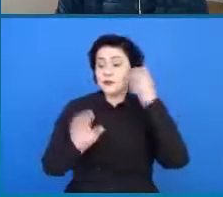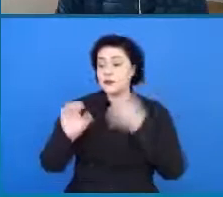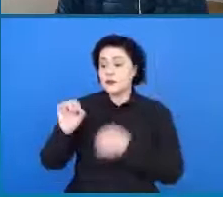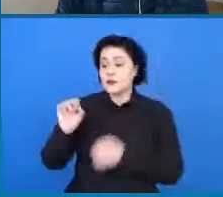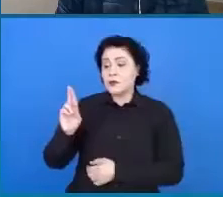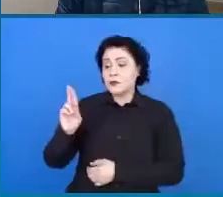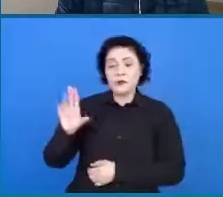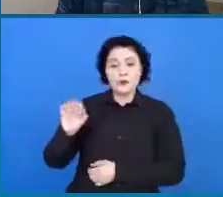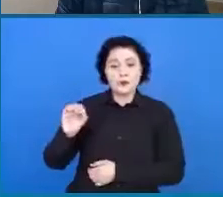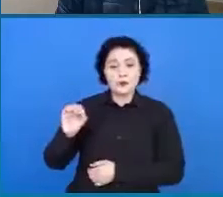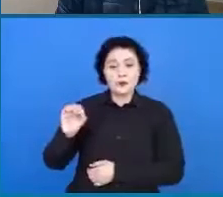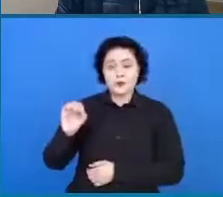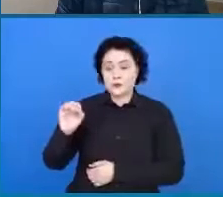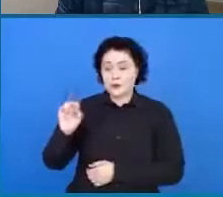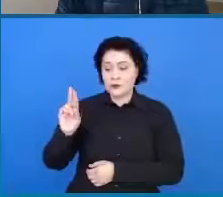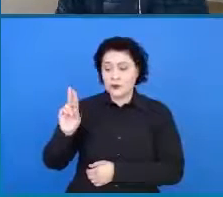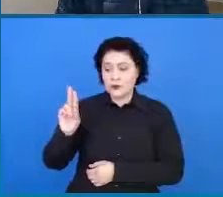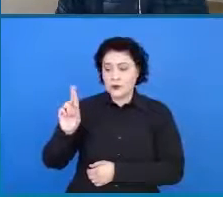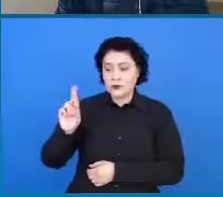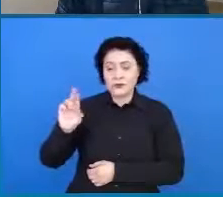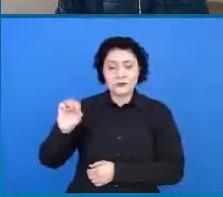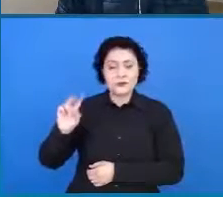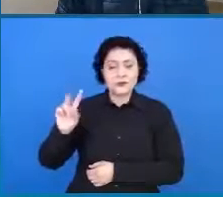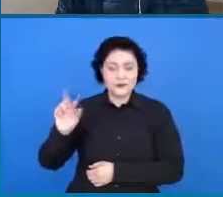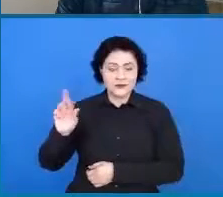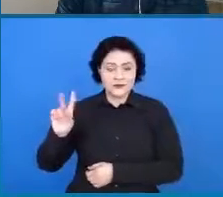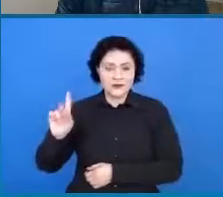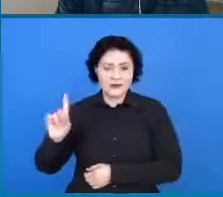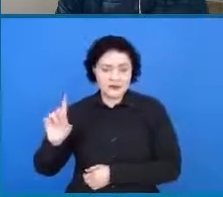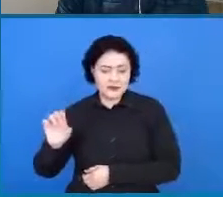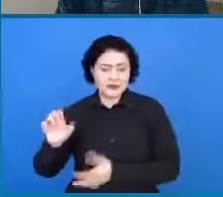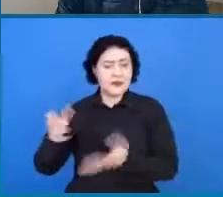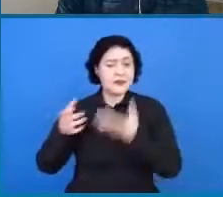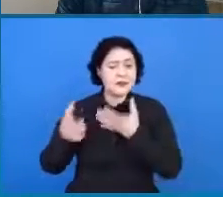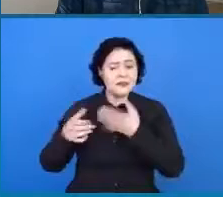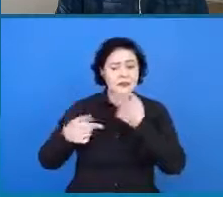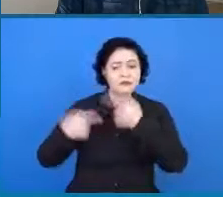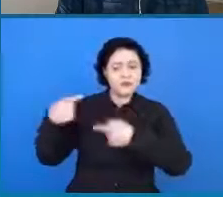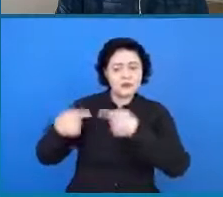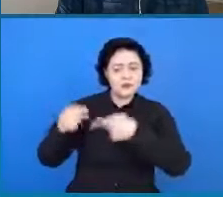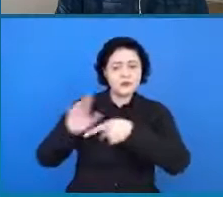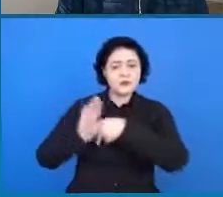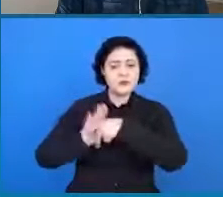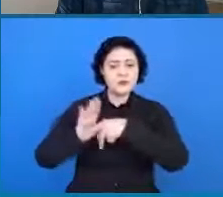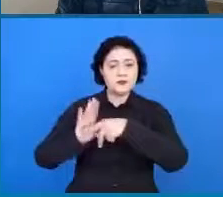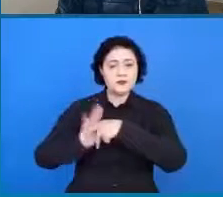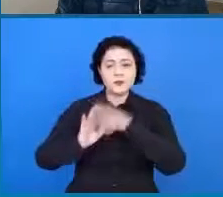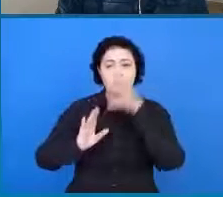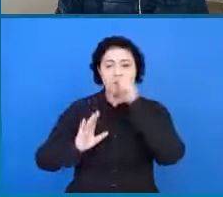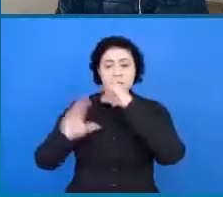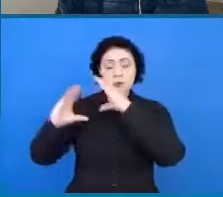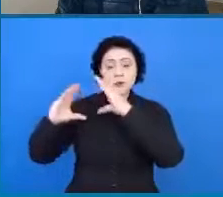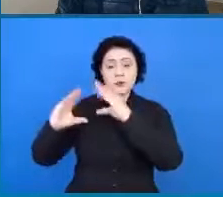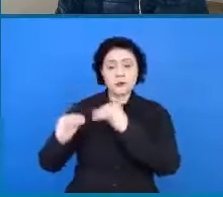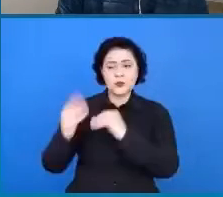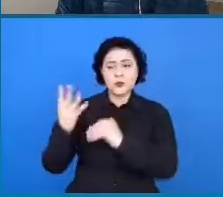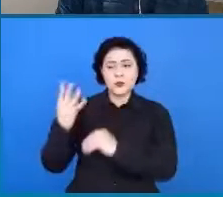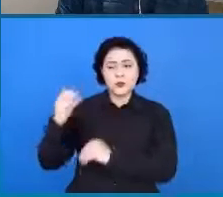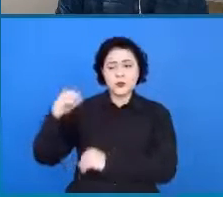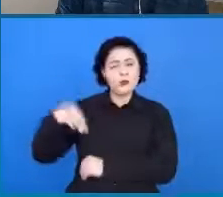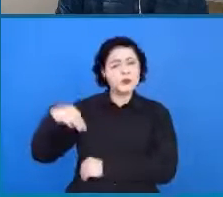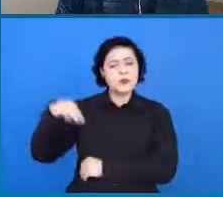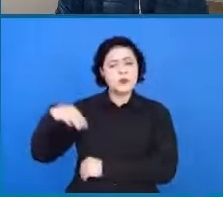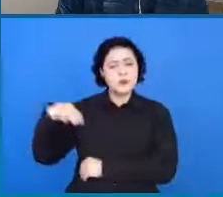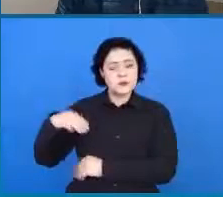minutos a ideia Inicial era de que esse programa fosse aos sábados à noite Oi e eu lhe